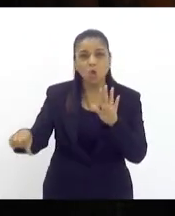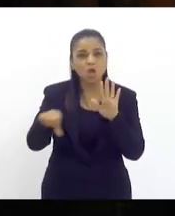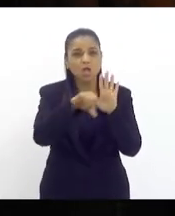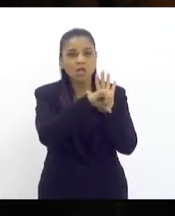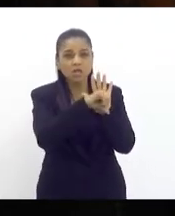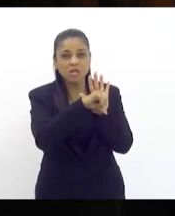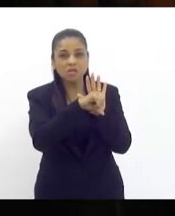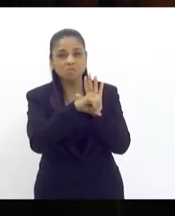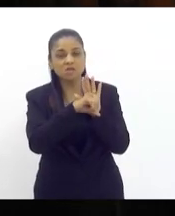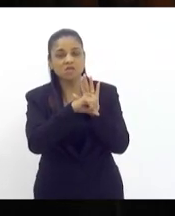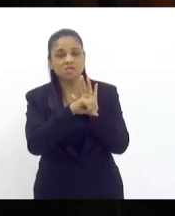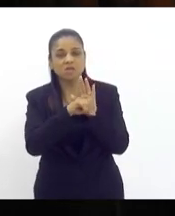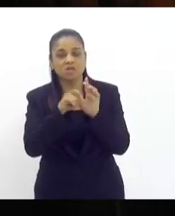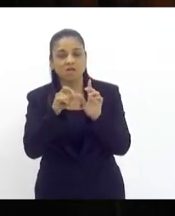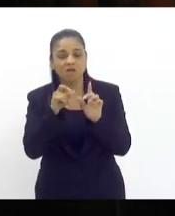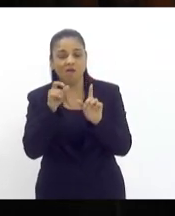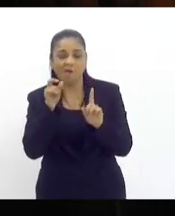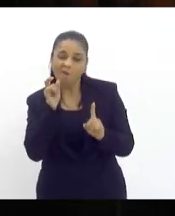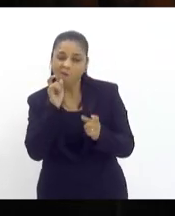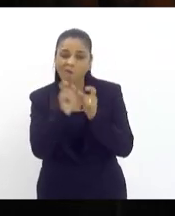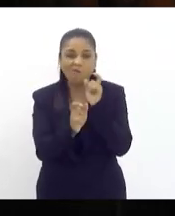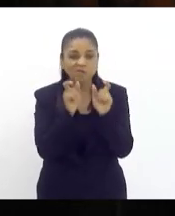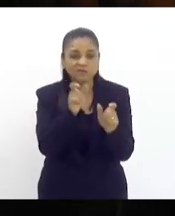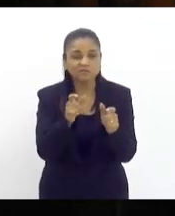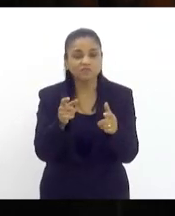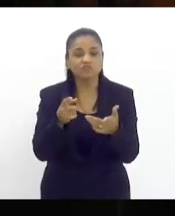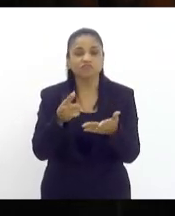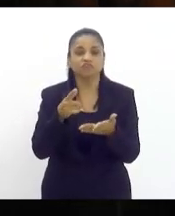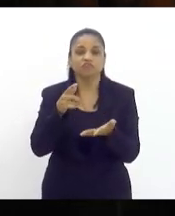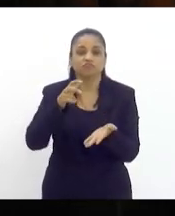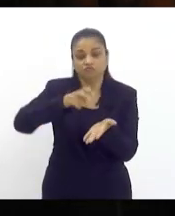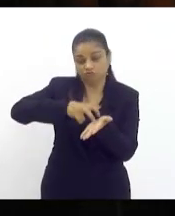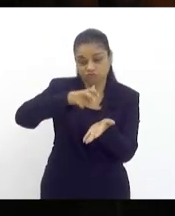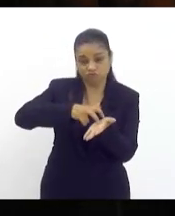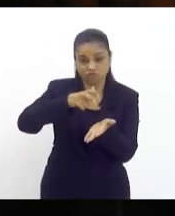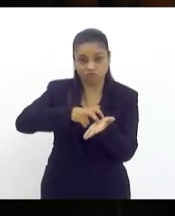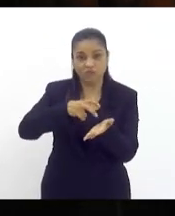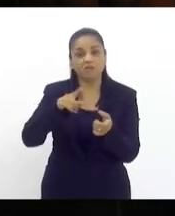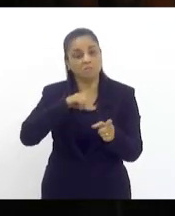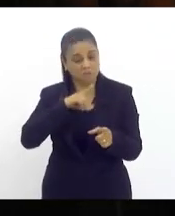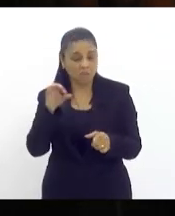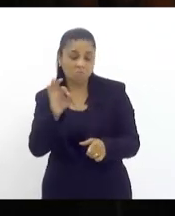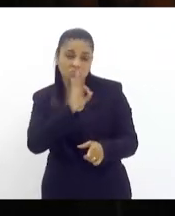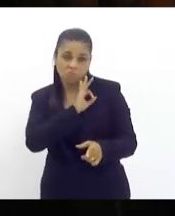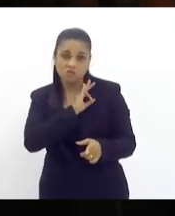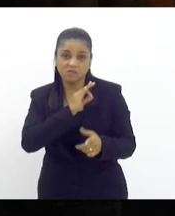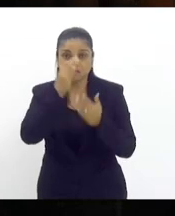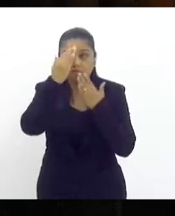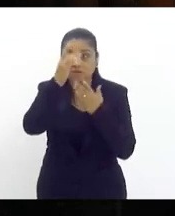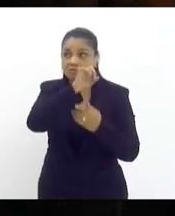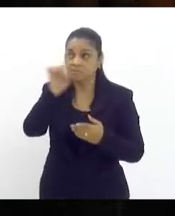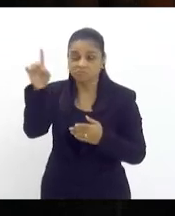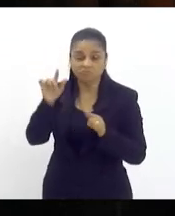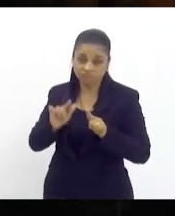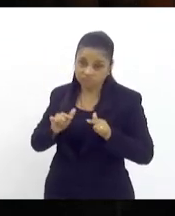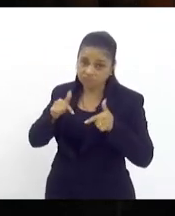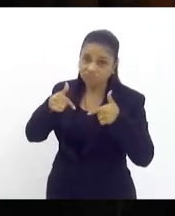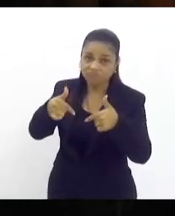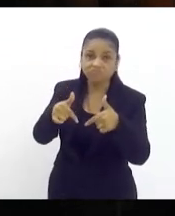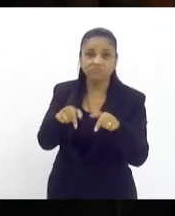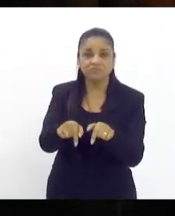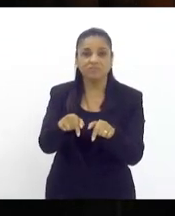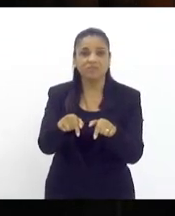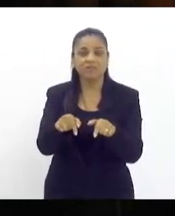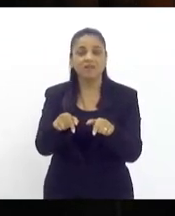mais potencial ofensivo sendo cometidos à luz do dia graças de Deus temos a Polícia Militar do Estado do Rio de Janeiro combatendo e fazendo